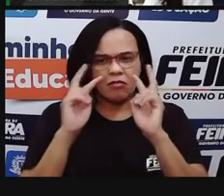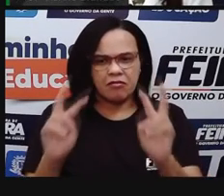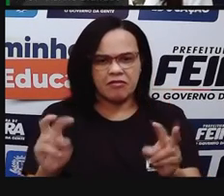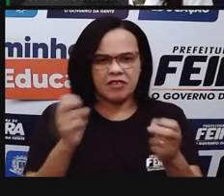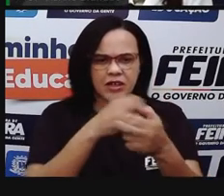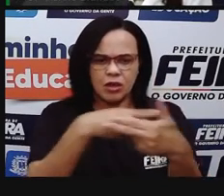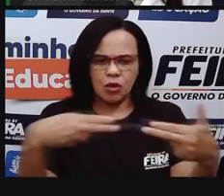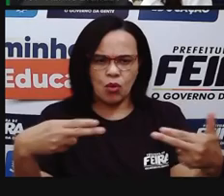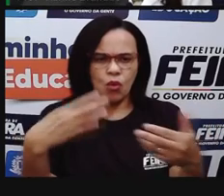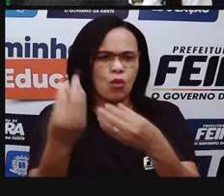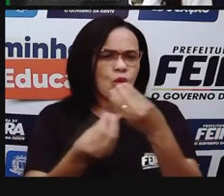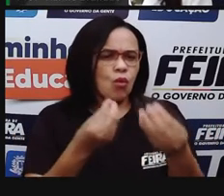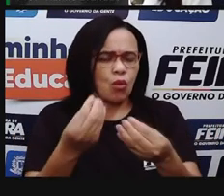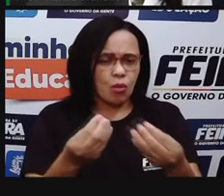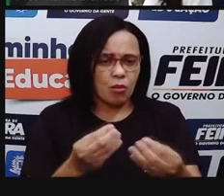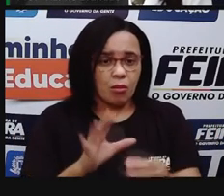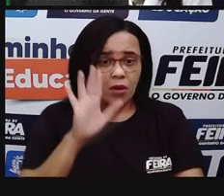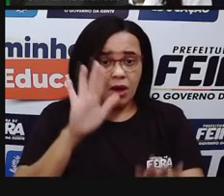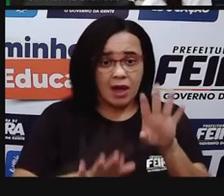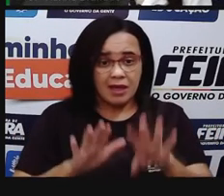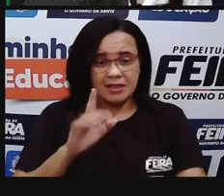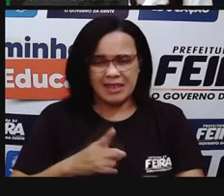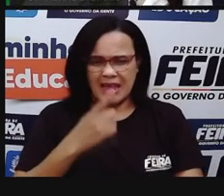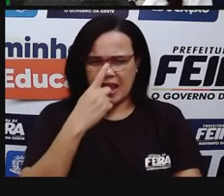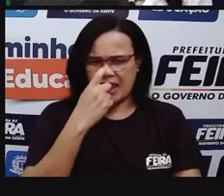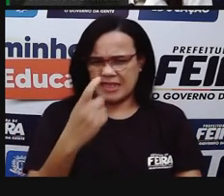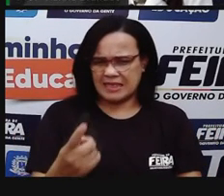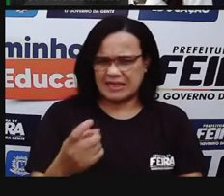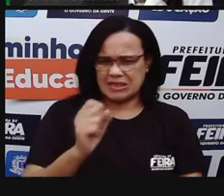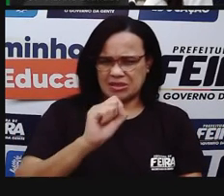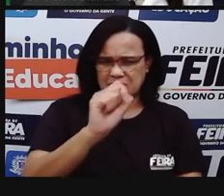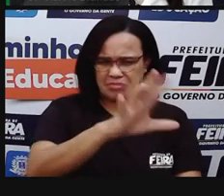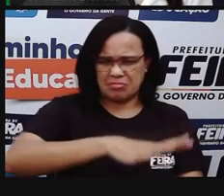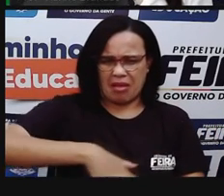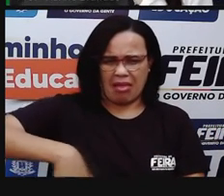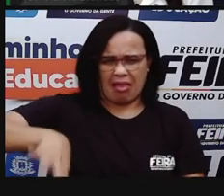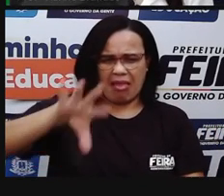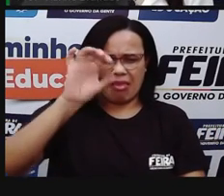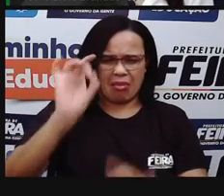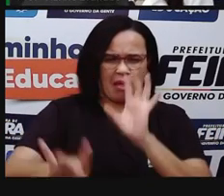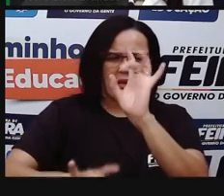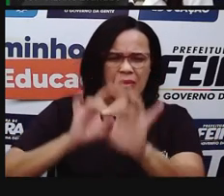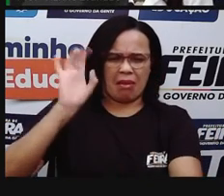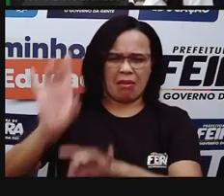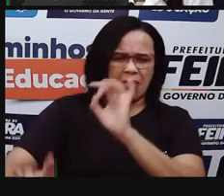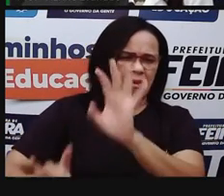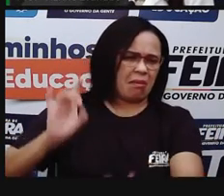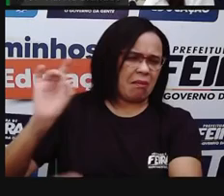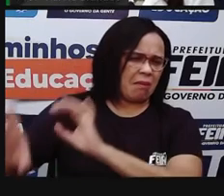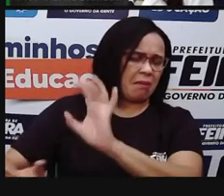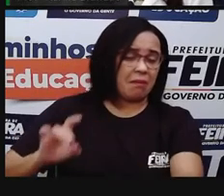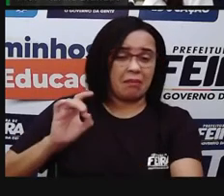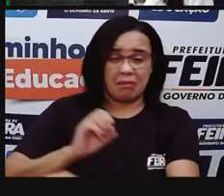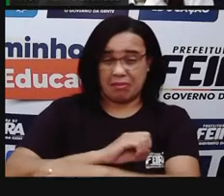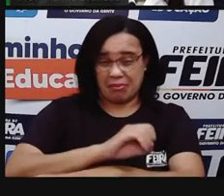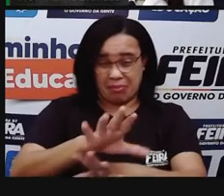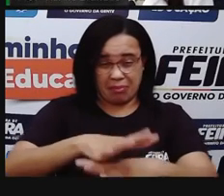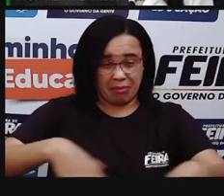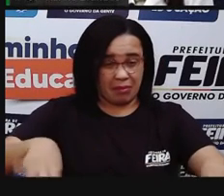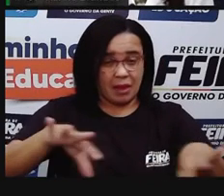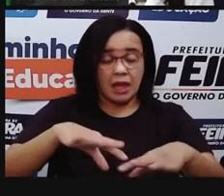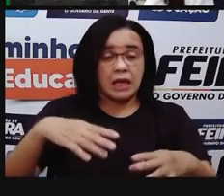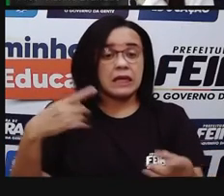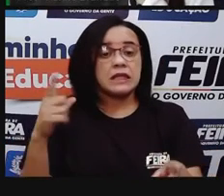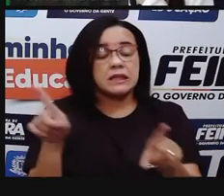excesso de lixo, né, de resíduos sólidos que nós temos no nosso ambiente. E a falta de cuidado,